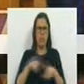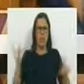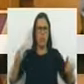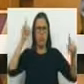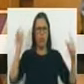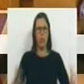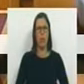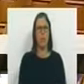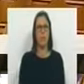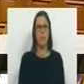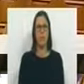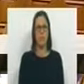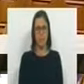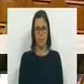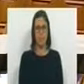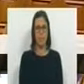Muito obrigado.